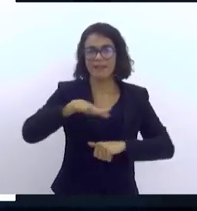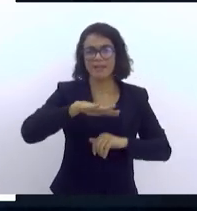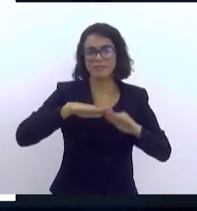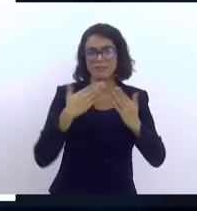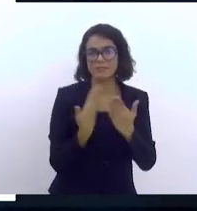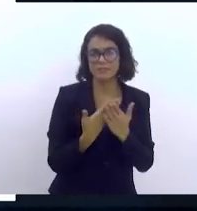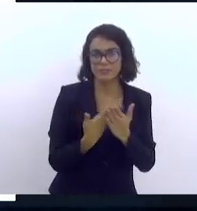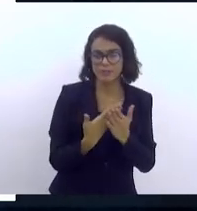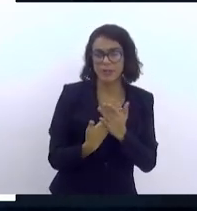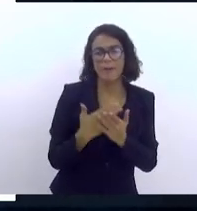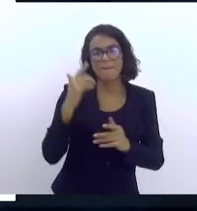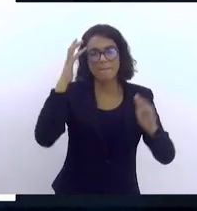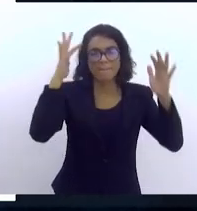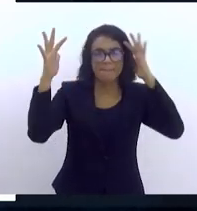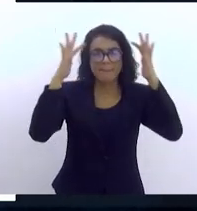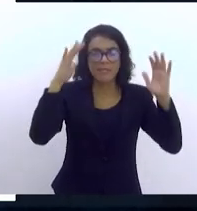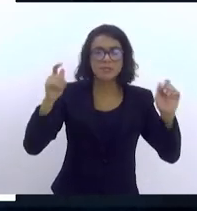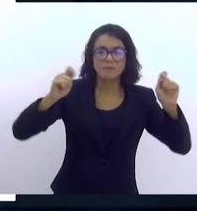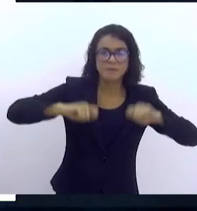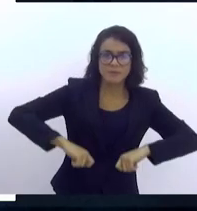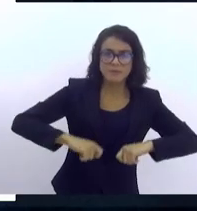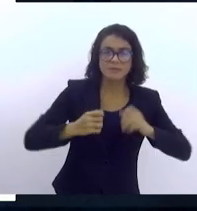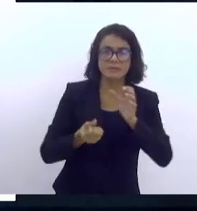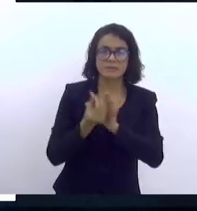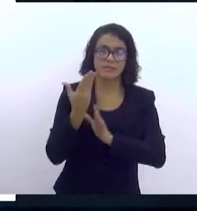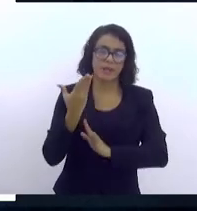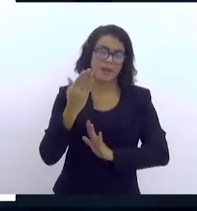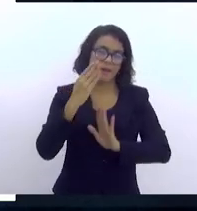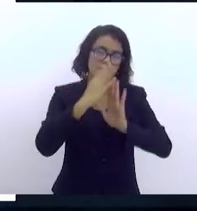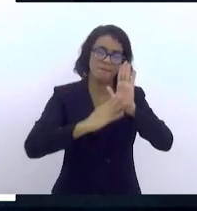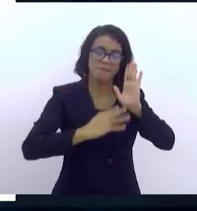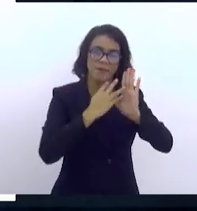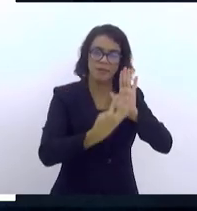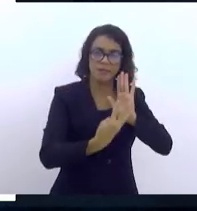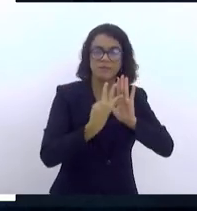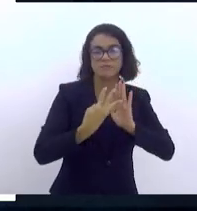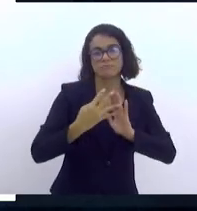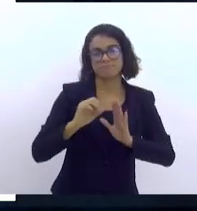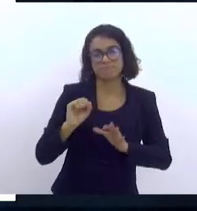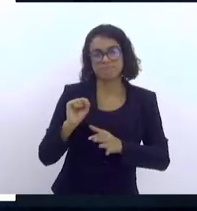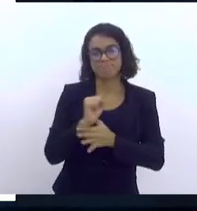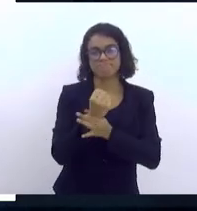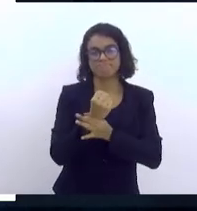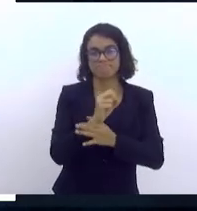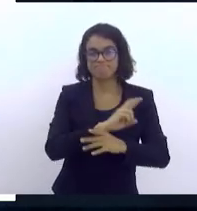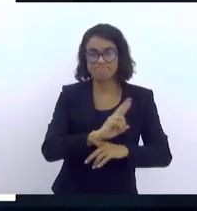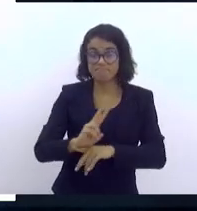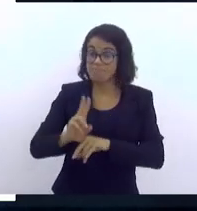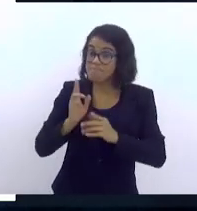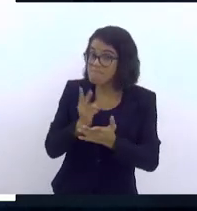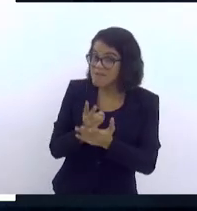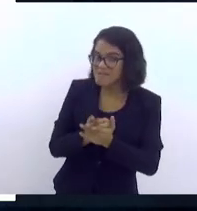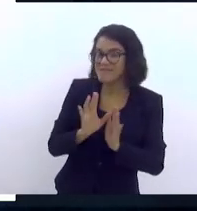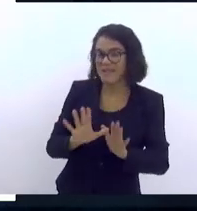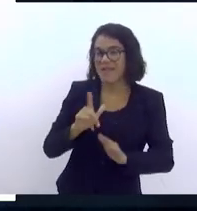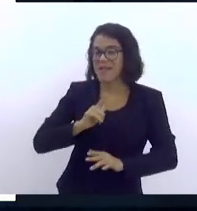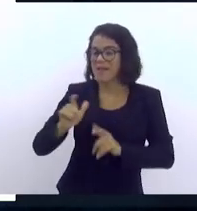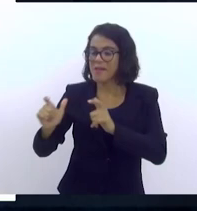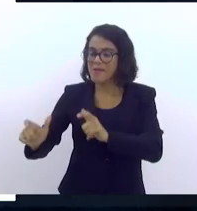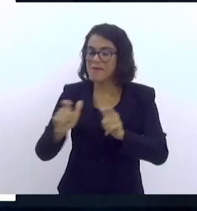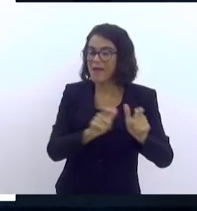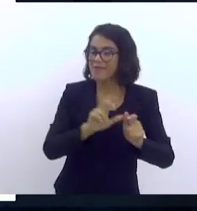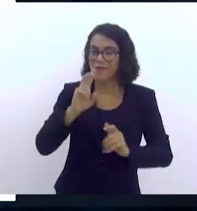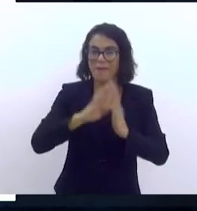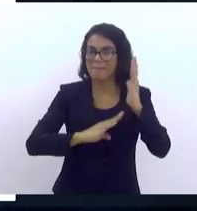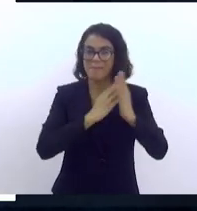pensem sobre possibilidades de criar planos de segurança e mesmo assim Tem lugares que talvez não seja um plano